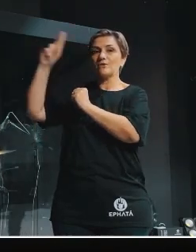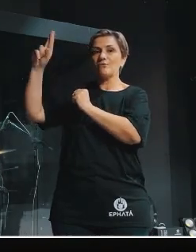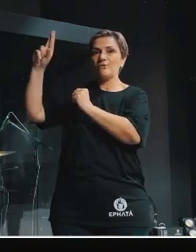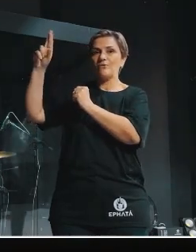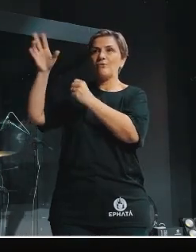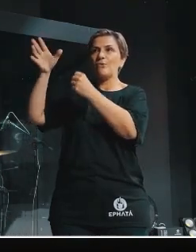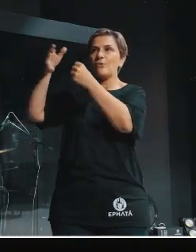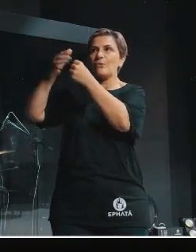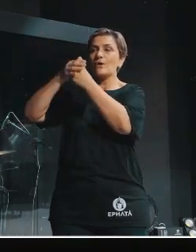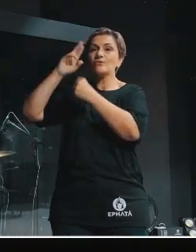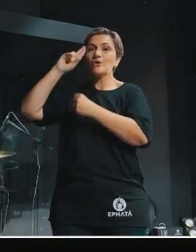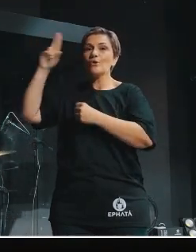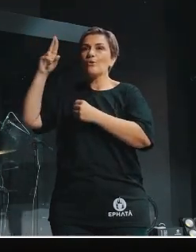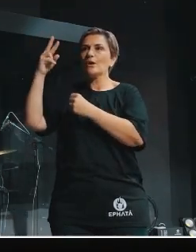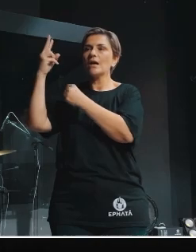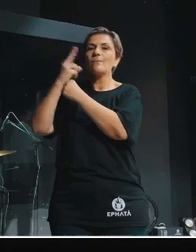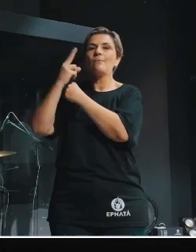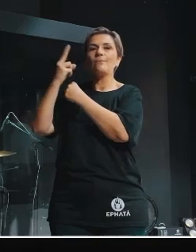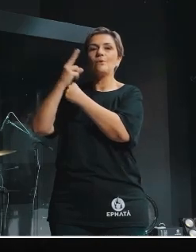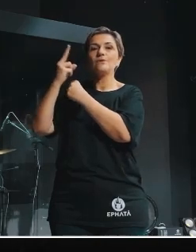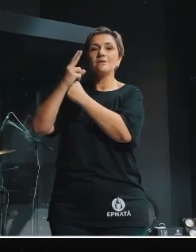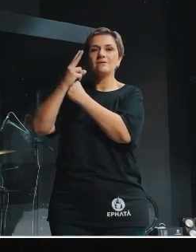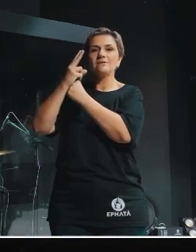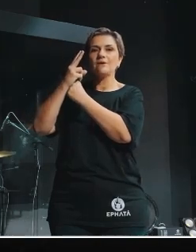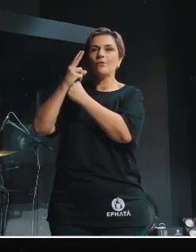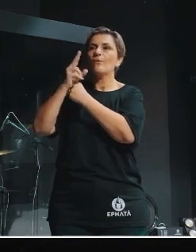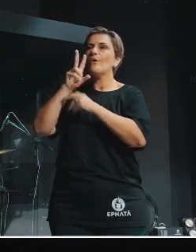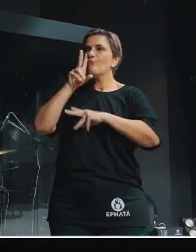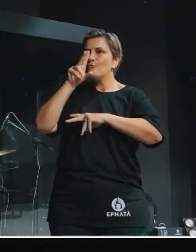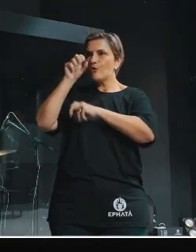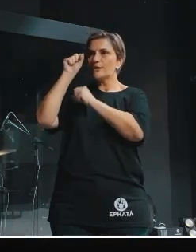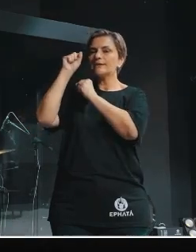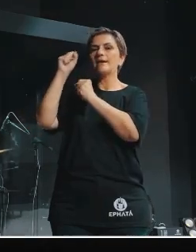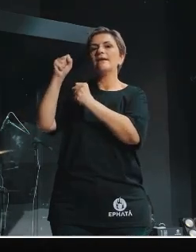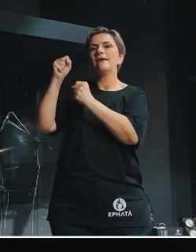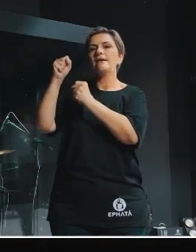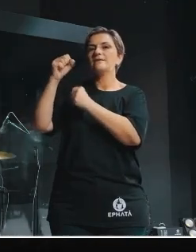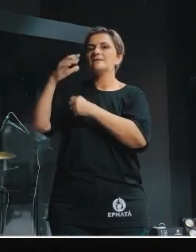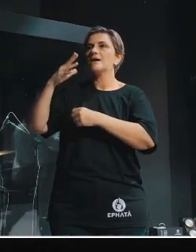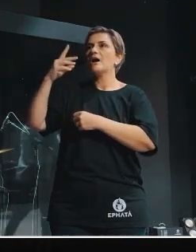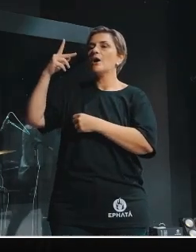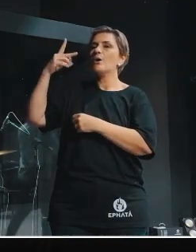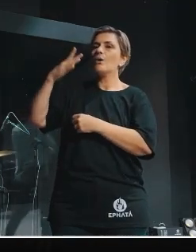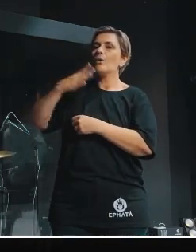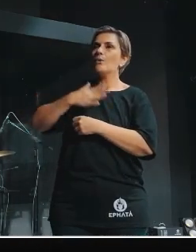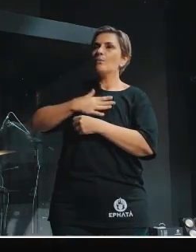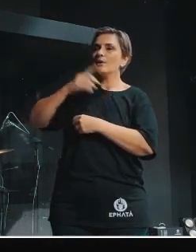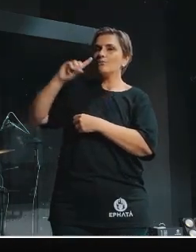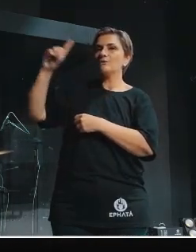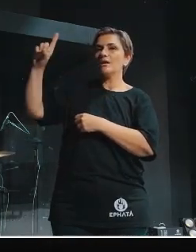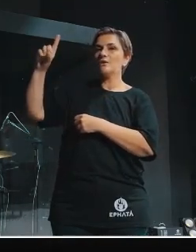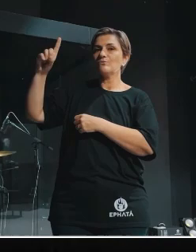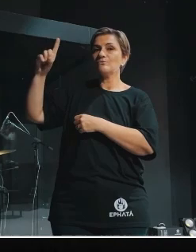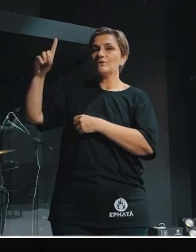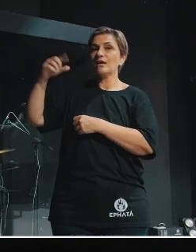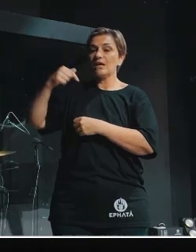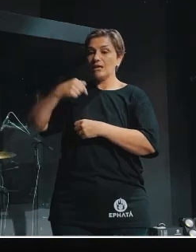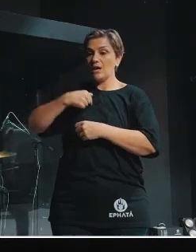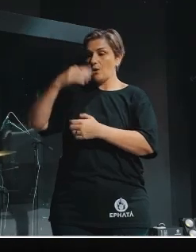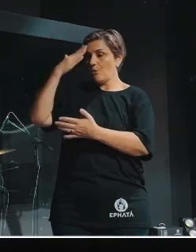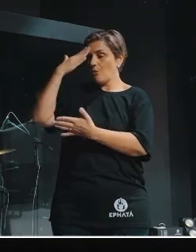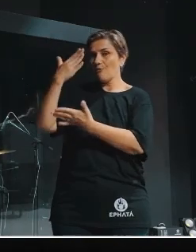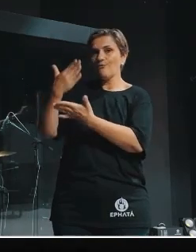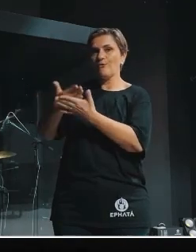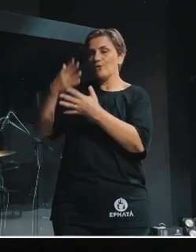meu refúgio e a minha fortaleza, o meu Deus em quem eu confio.